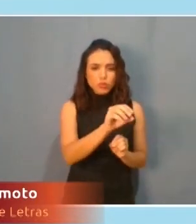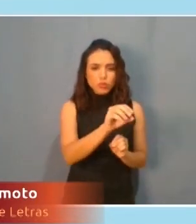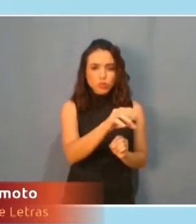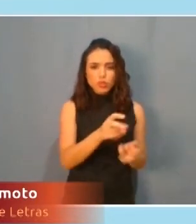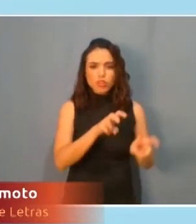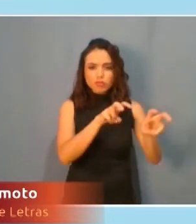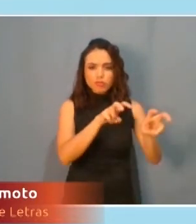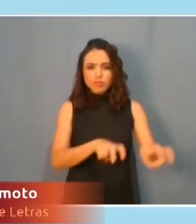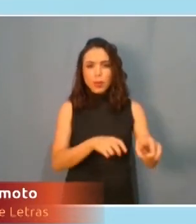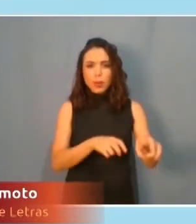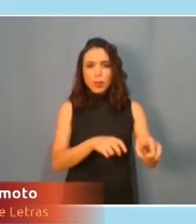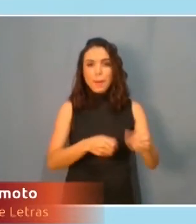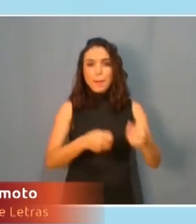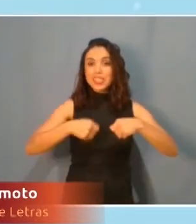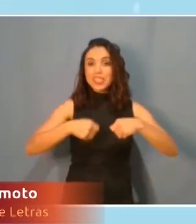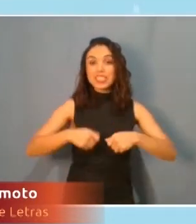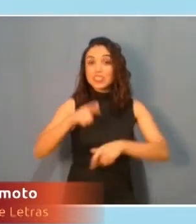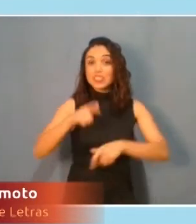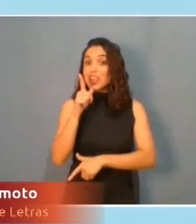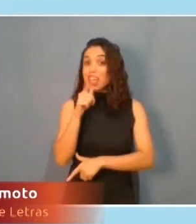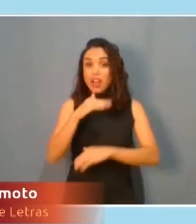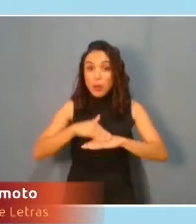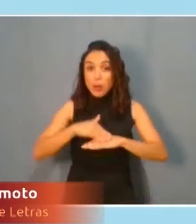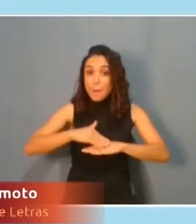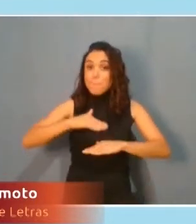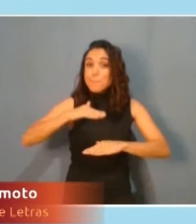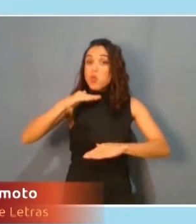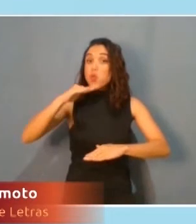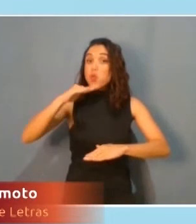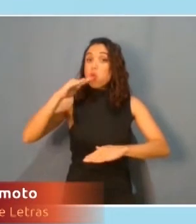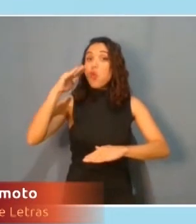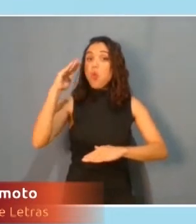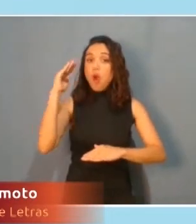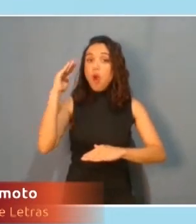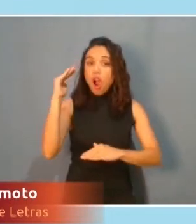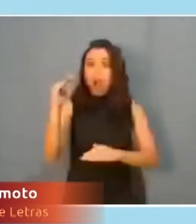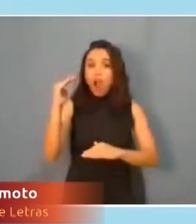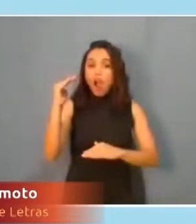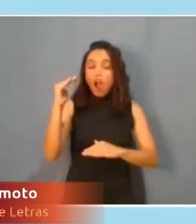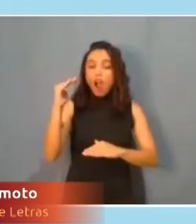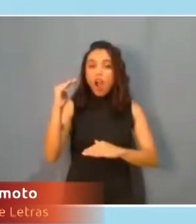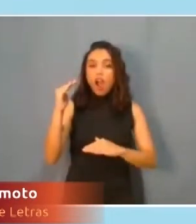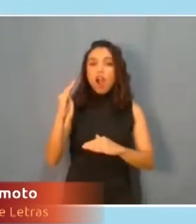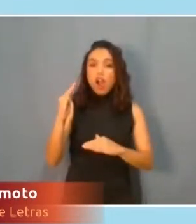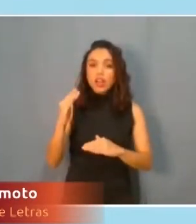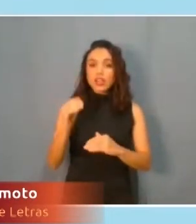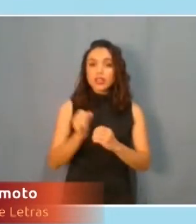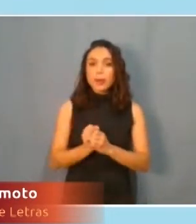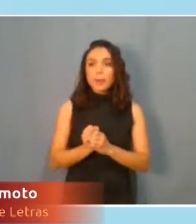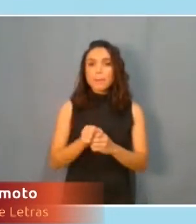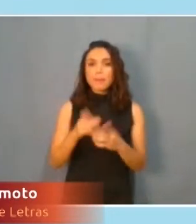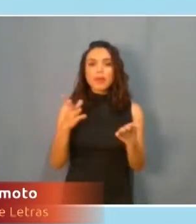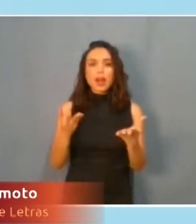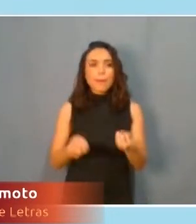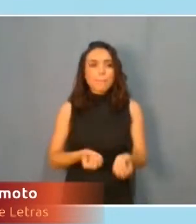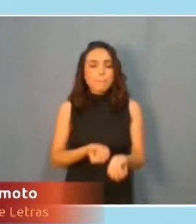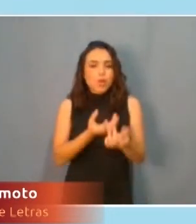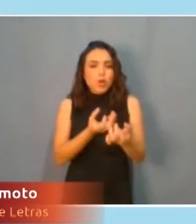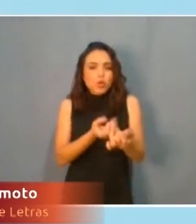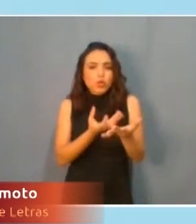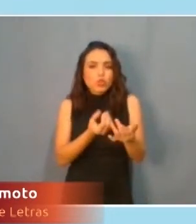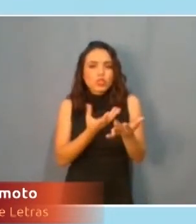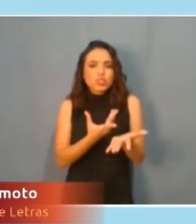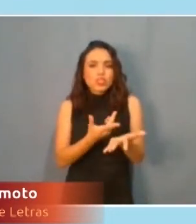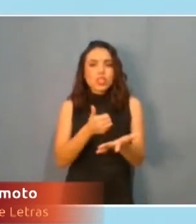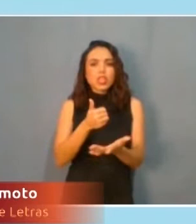deles, porque água é um recurso escasso. Para você fazer 1 quilo de soja, 1 quilo de milho, você gasta 10